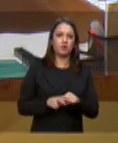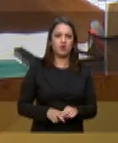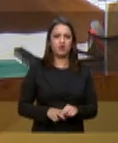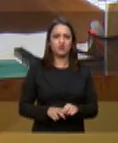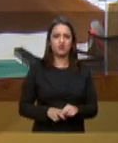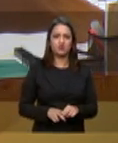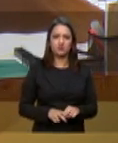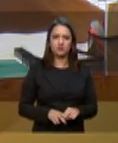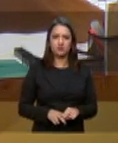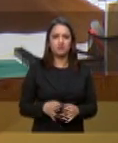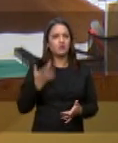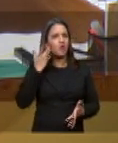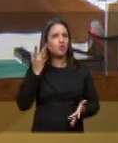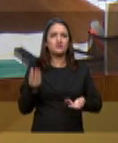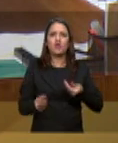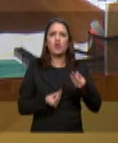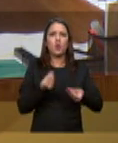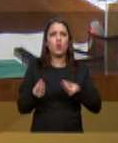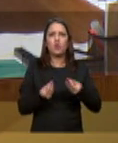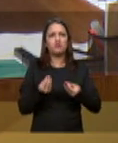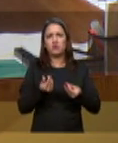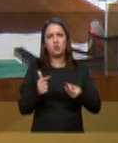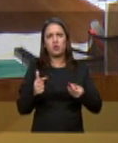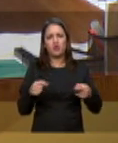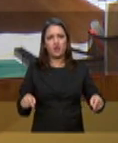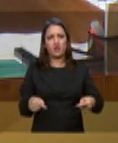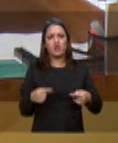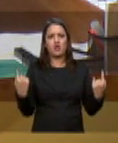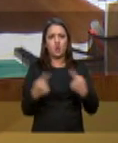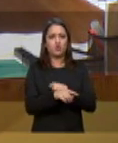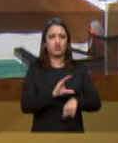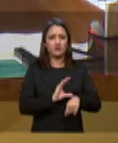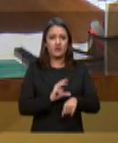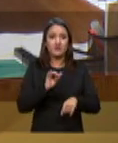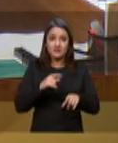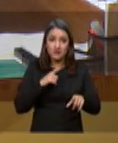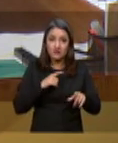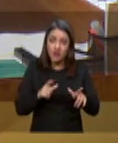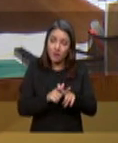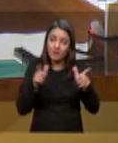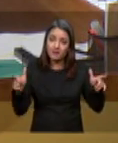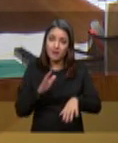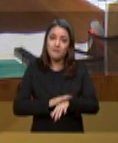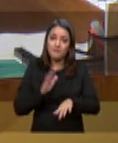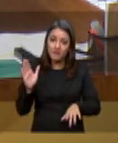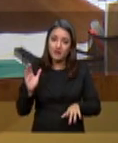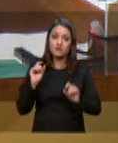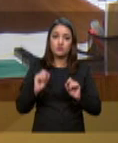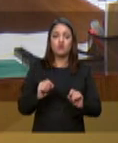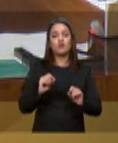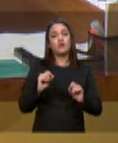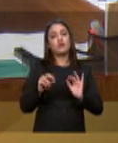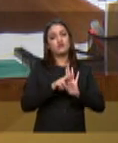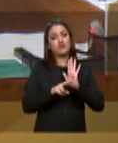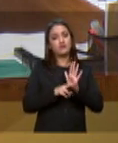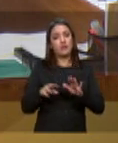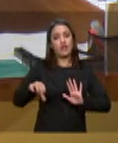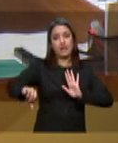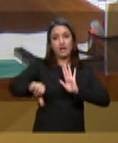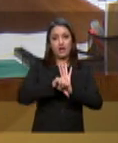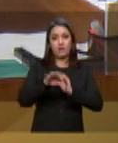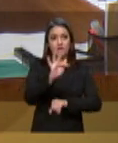que medida poderia haver inconstitucionalidade na opção legislativa de ampliar o alcance da norma tanto aos crimes formais quanto aos delitos